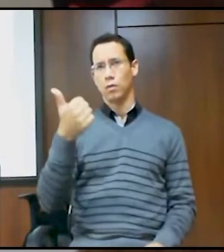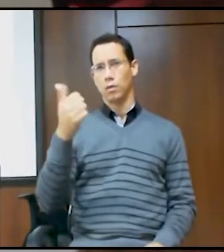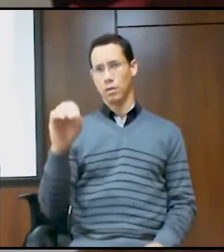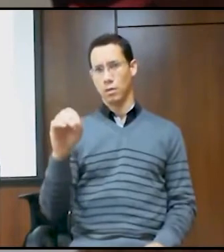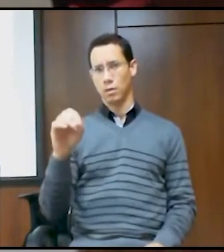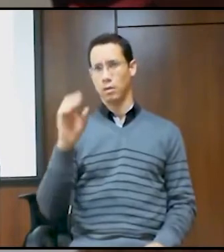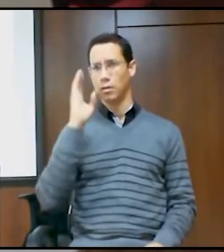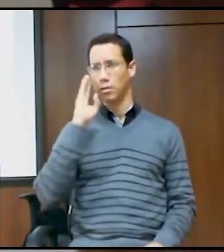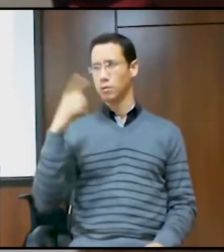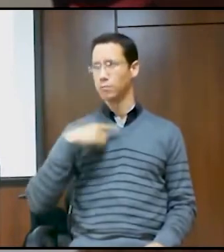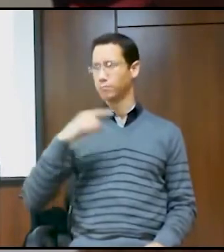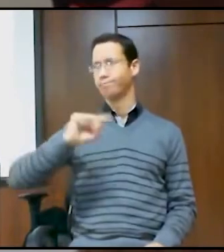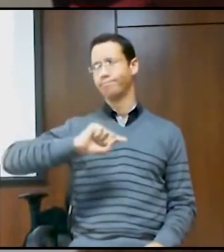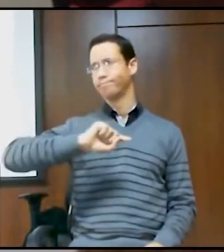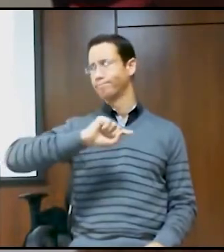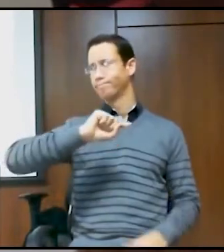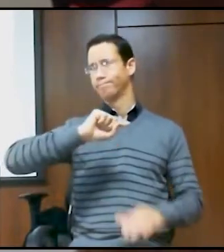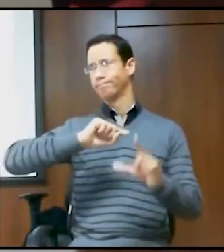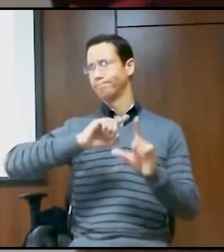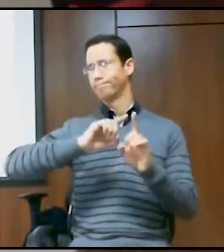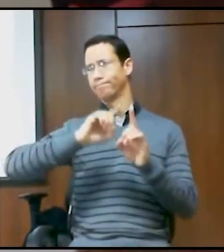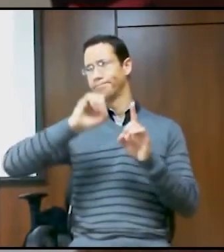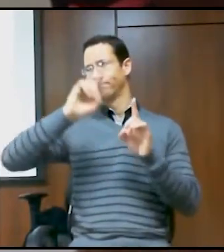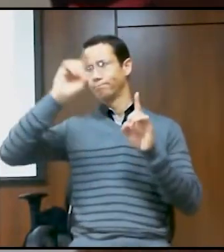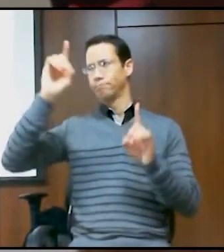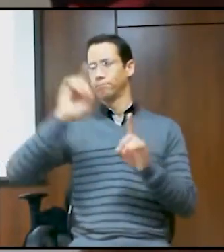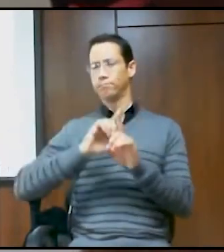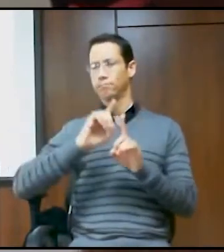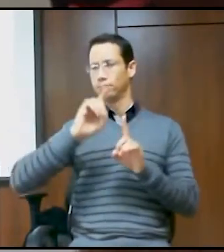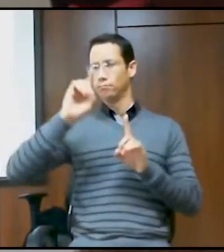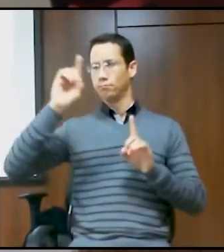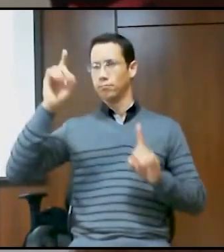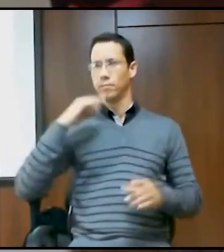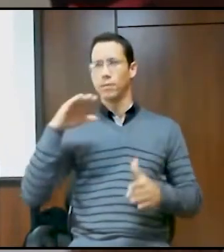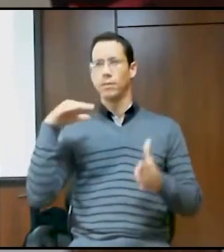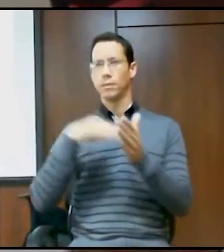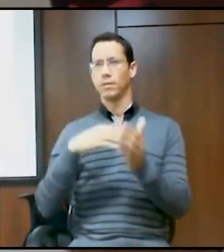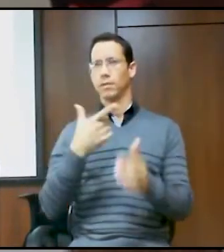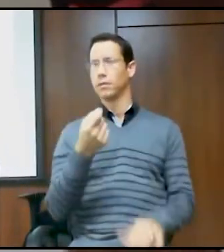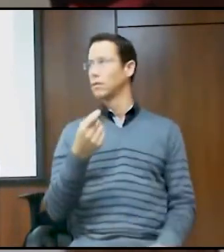um salto gigantesco até 2011.